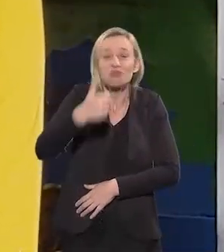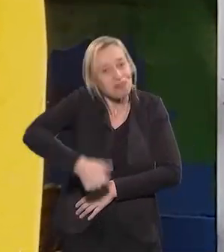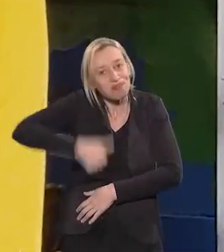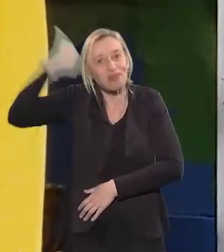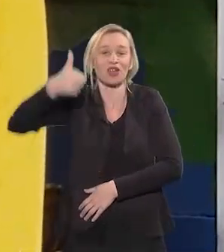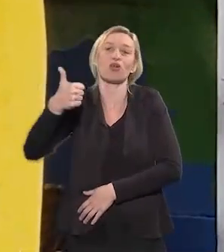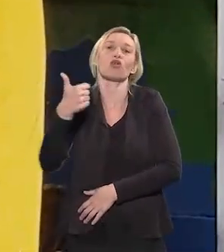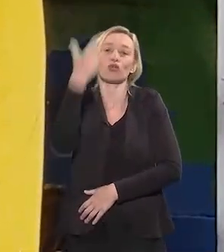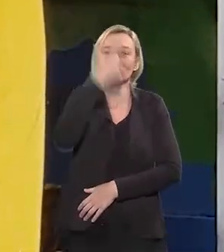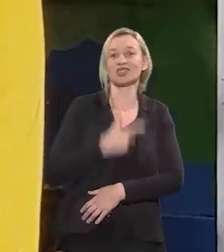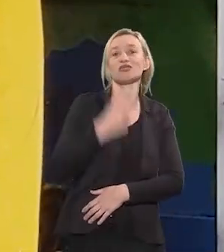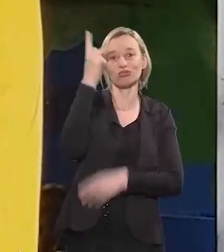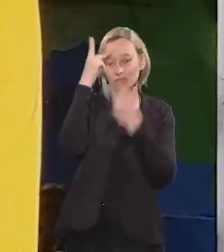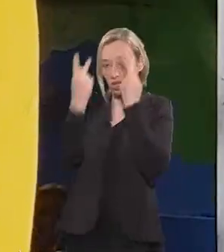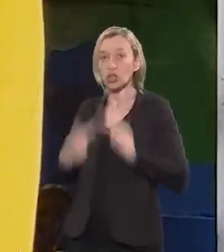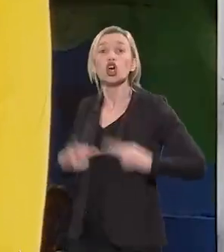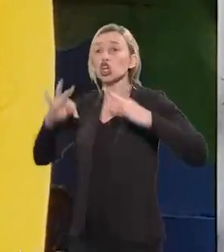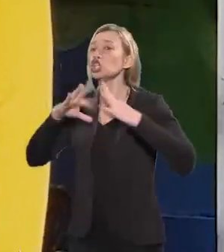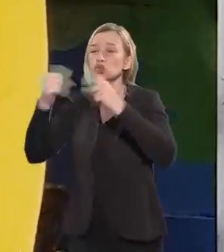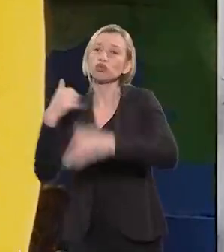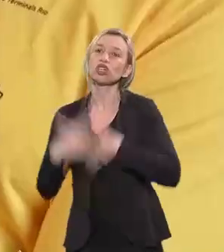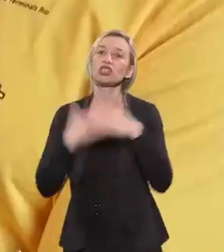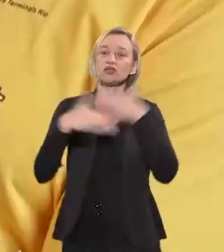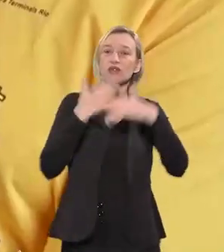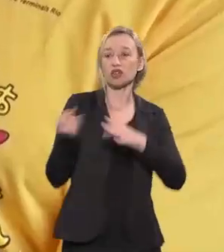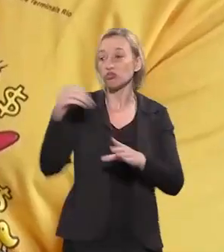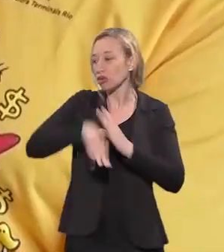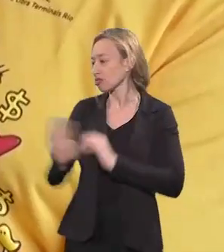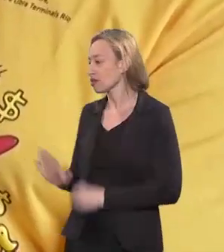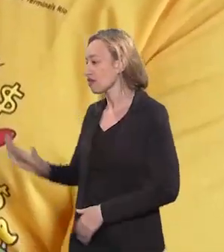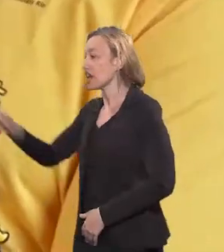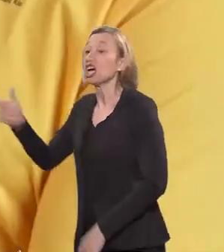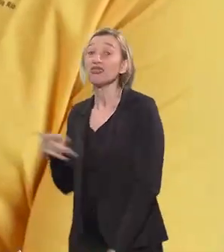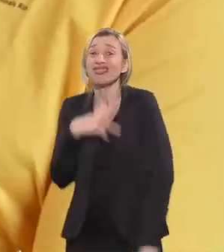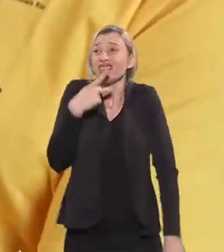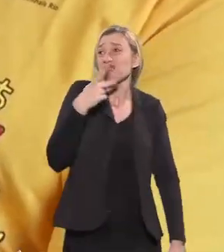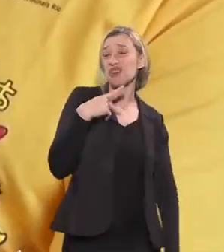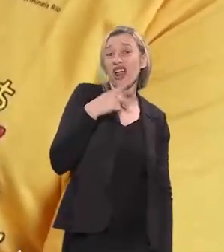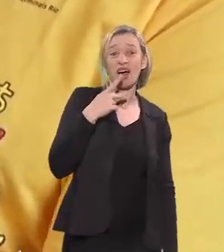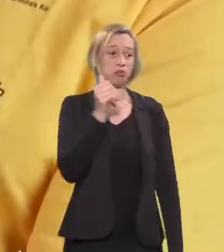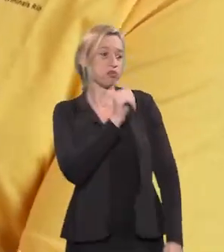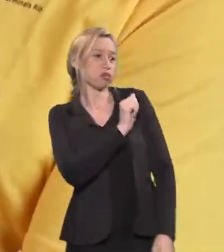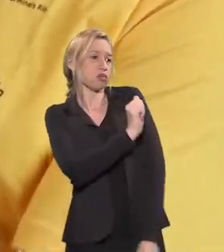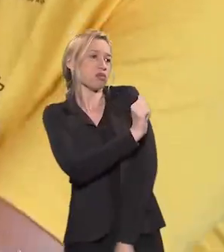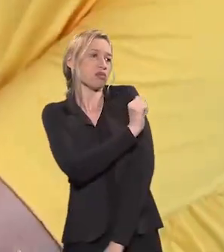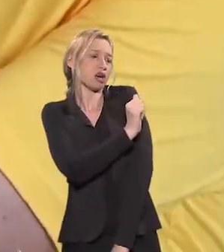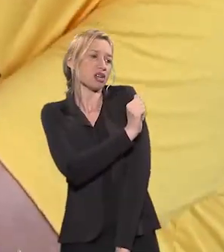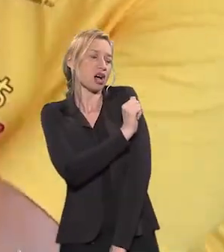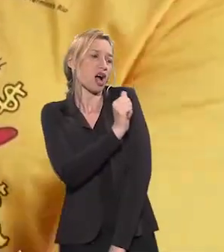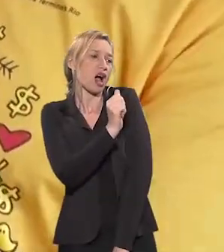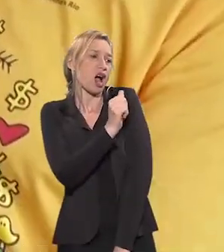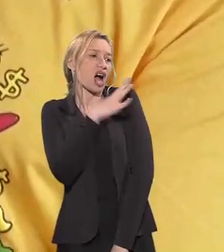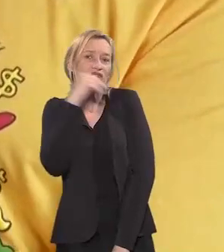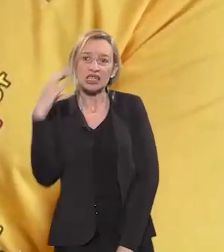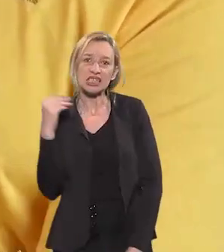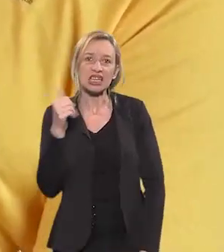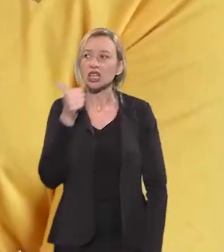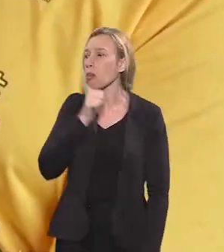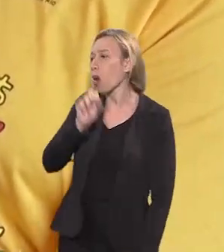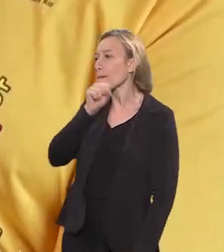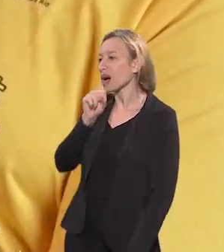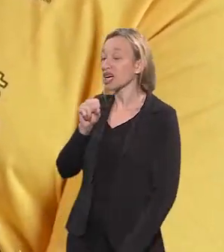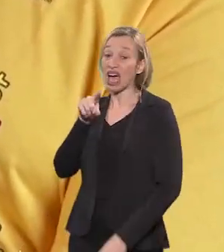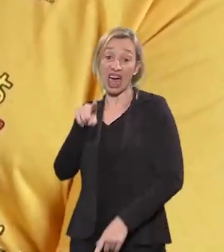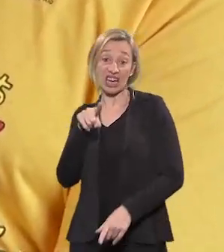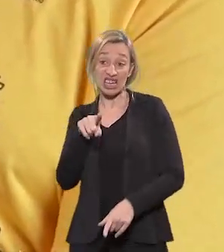um ser humano muito melhor por causa de tudo que é desenvolvido no favela, sabe? Que não adianta eu dizer para um adolescente, dizer para uma mãe, olha, isso